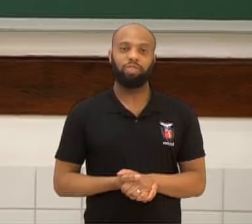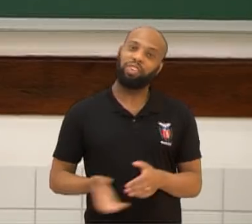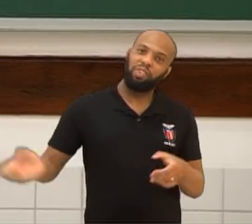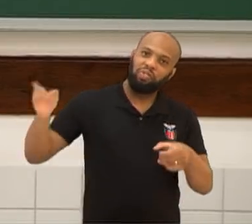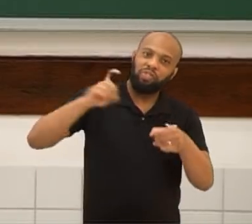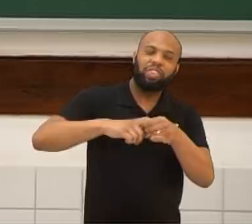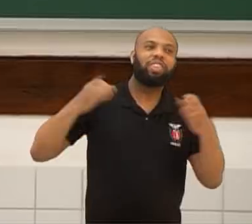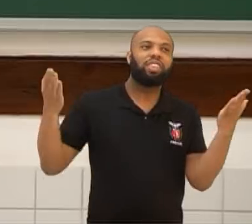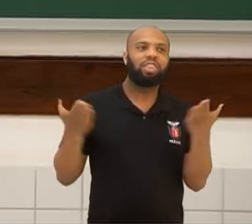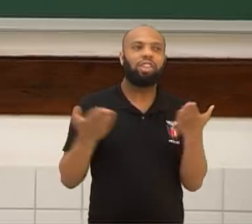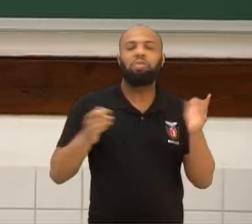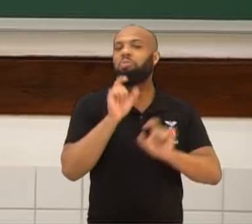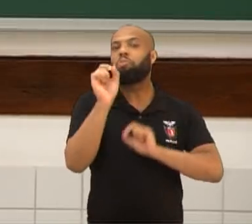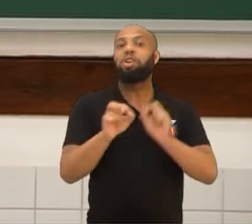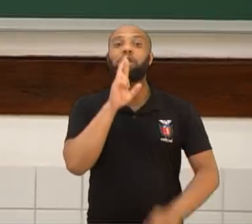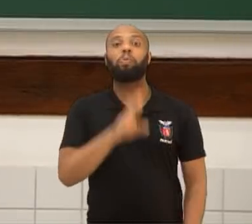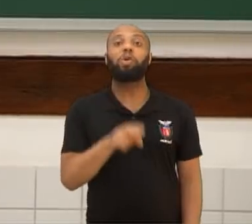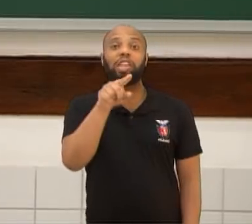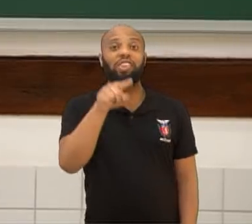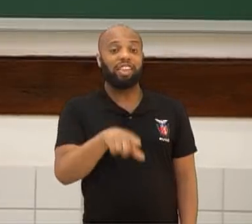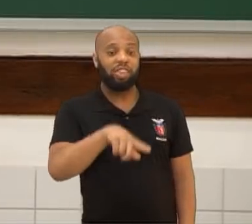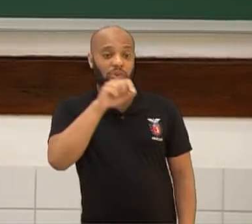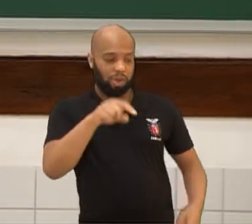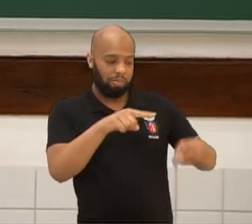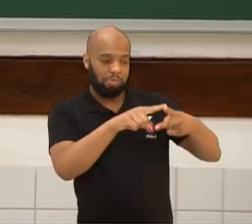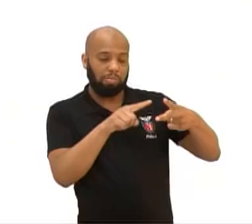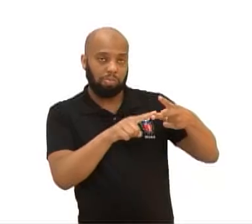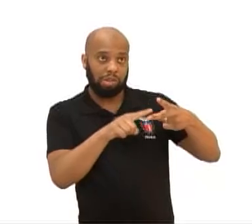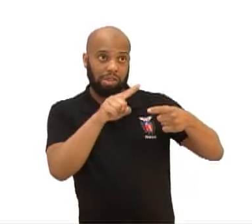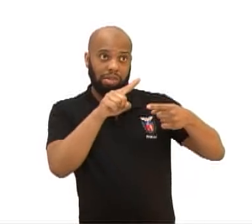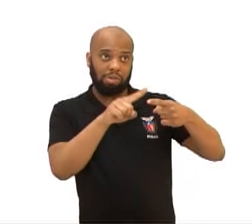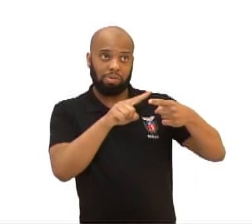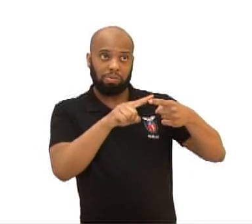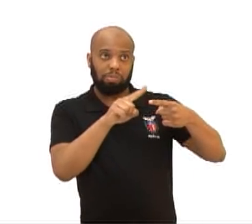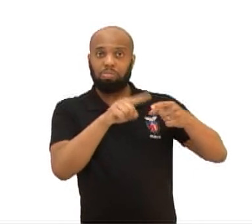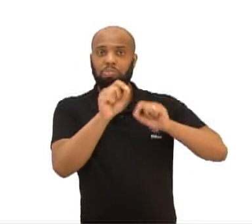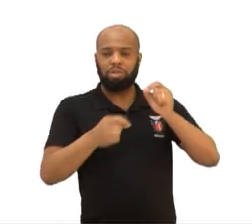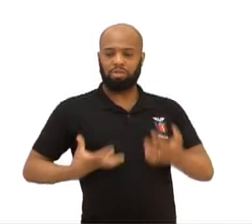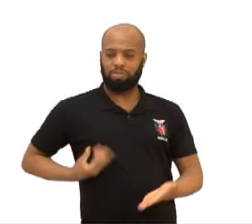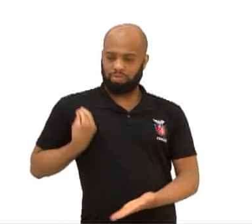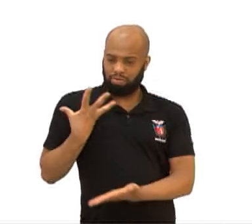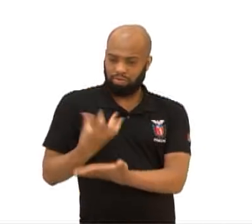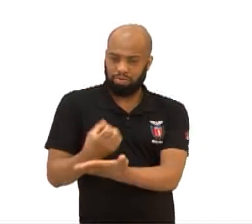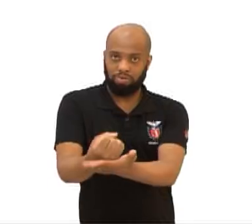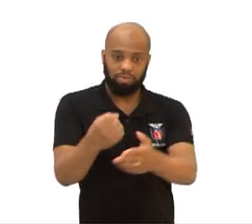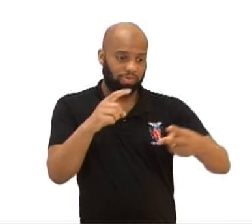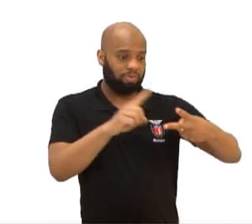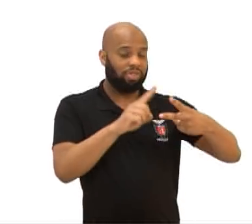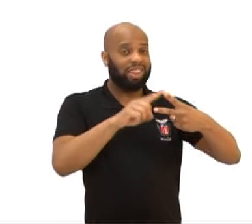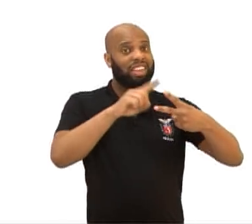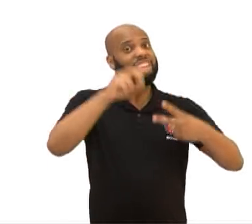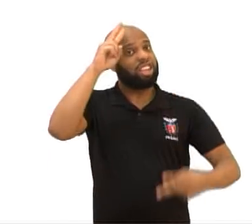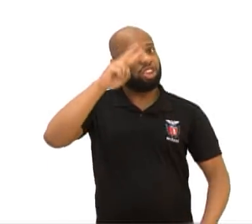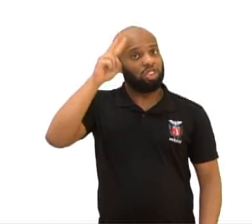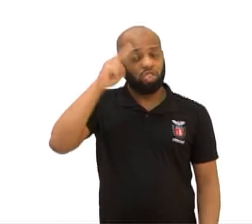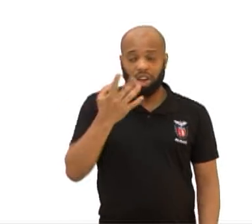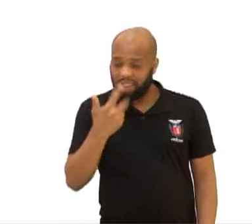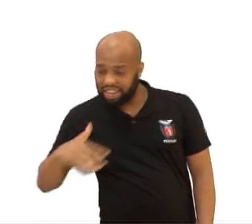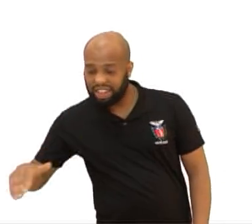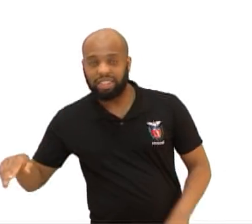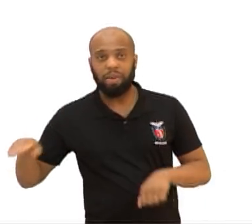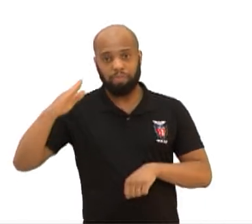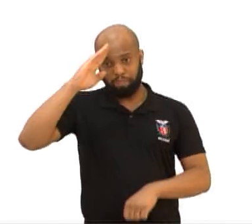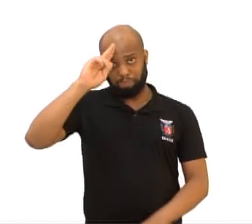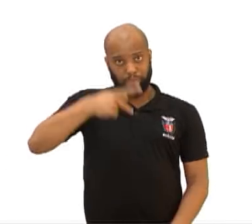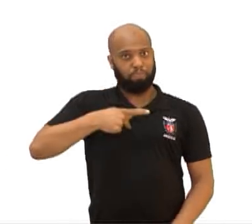Retornando então, pessoal, uma autobiografia trata-se da história da infância do próprio autor.